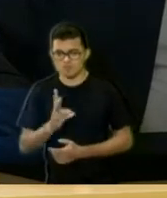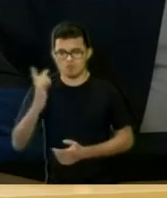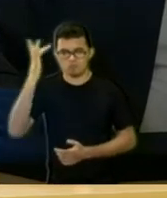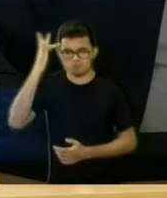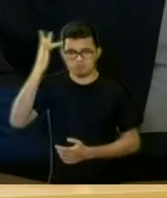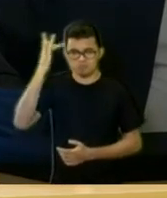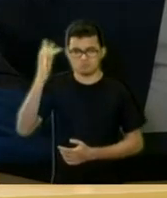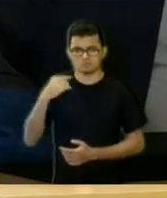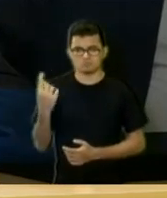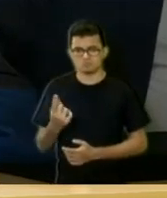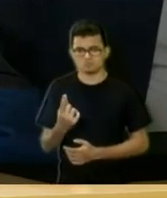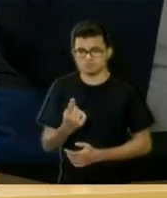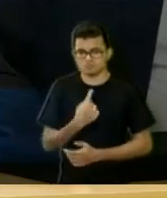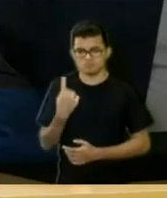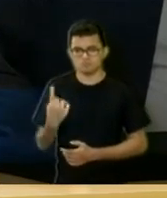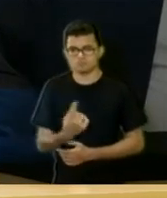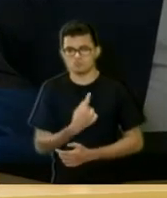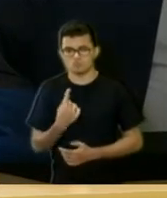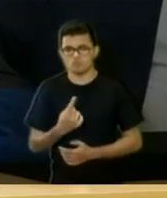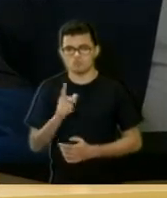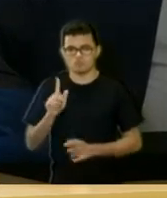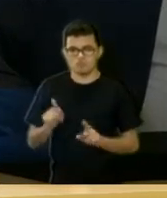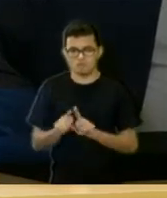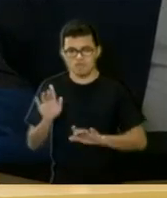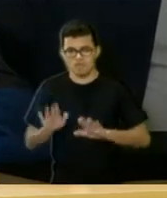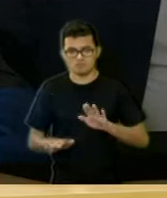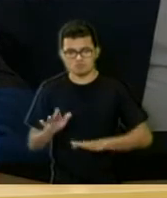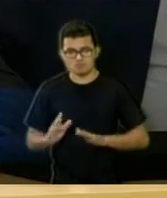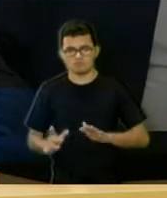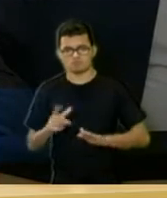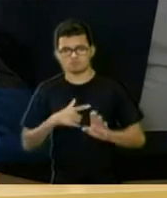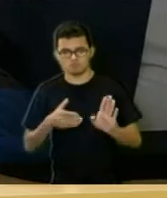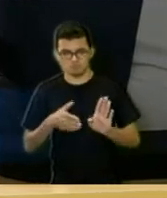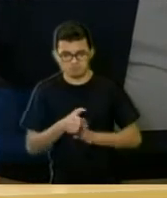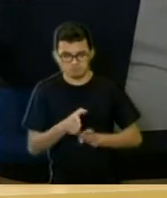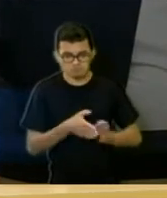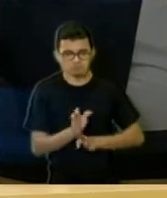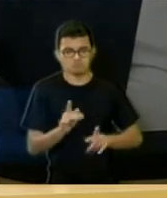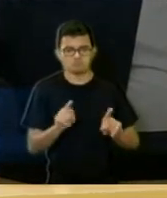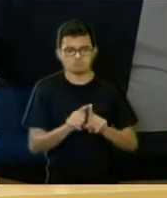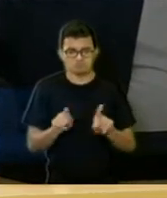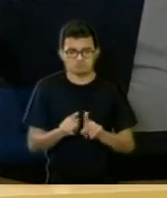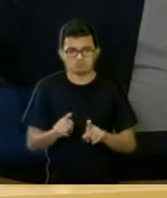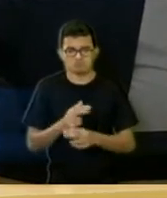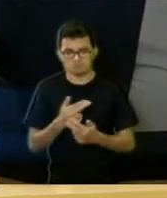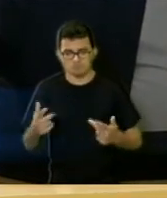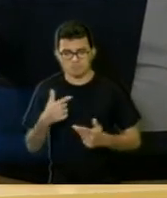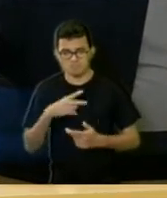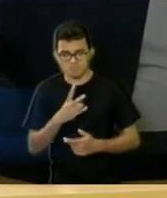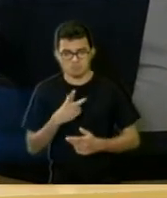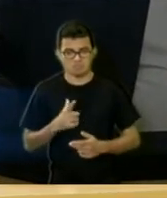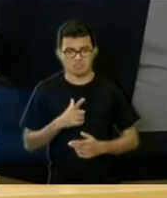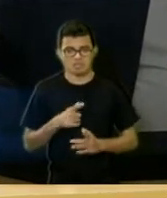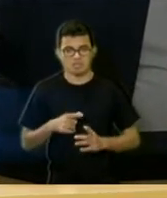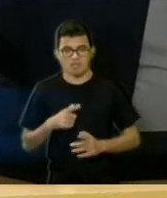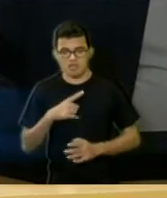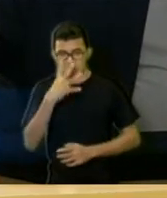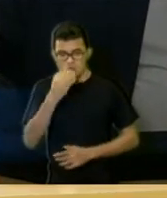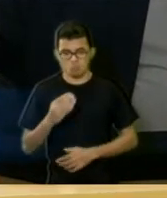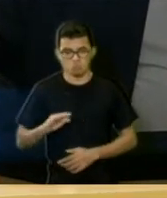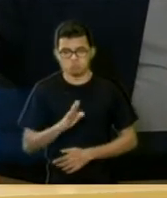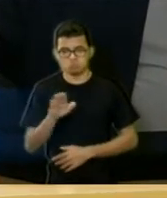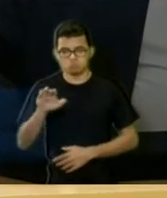sabedoria sempre... com uma palavra ali, com uma atitude, com uma ação, levando a gente para cima e para baixo com sua Kombi,